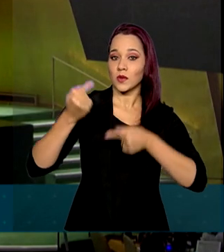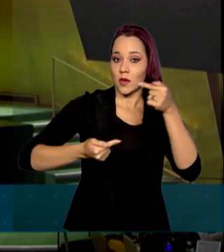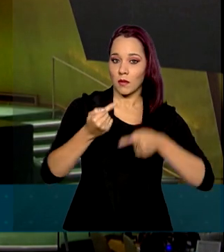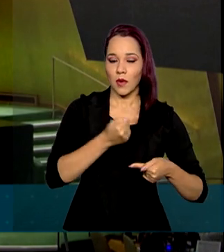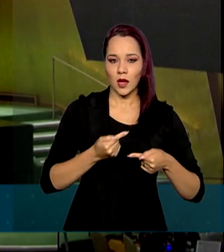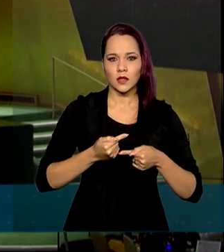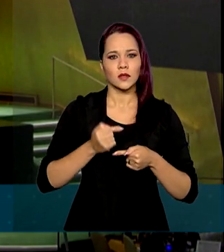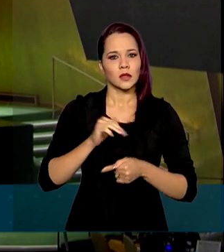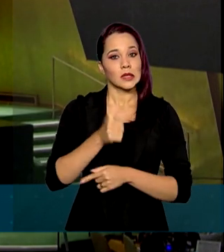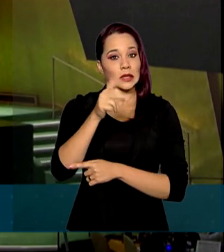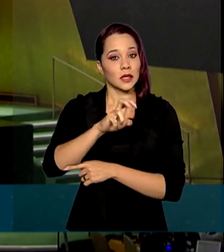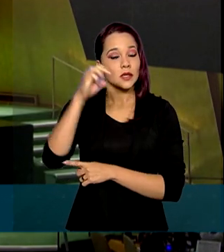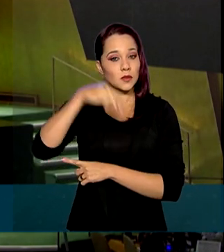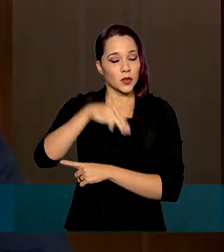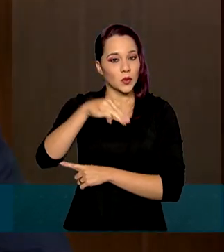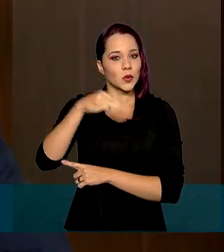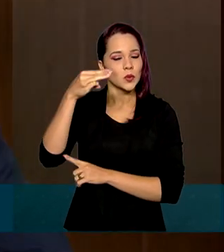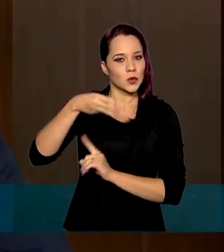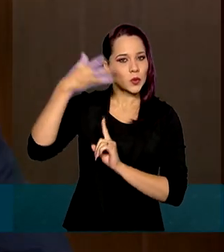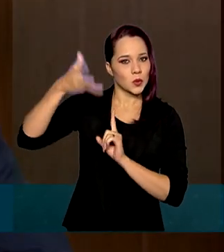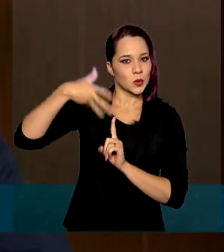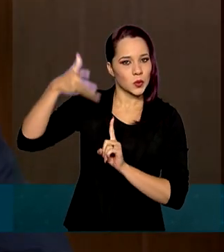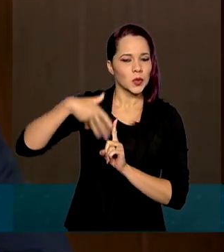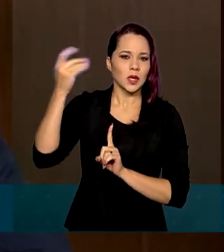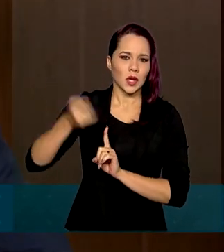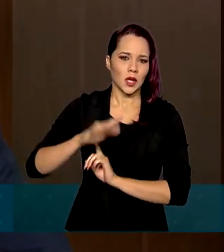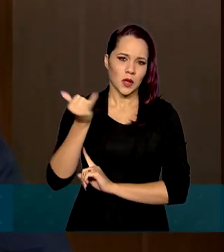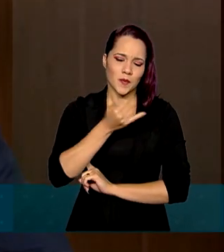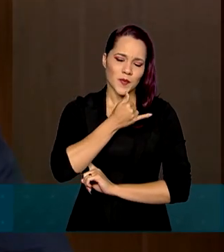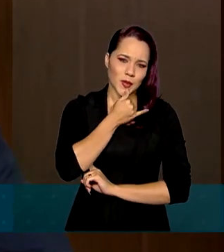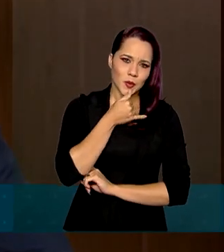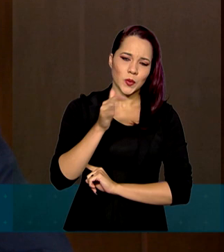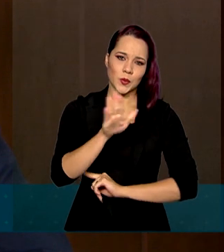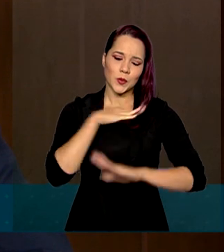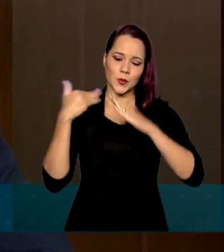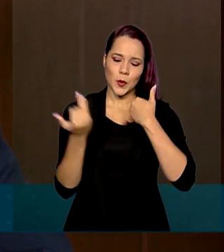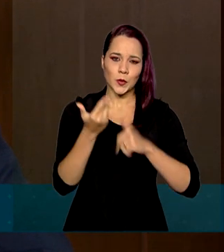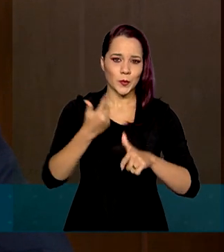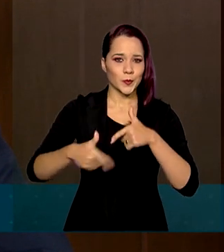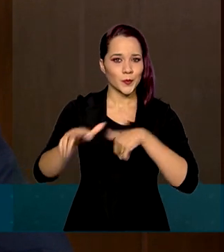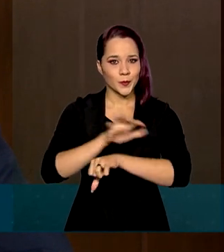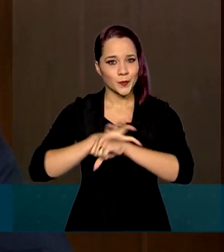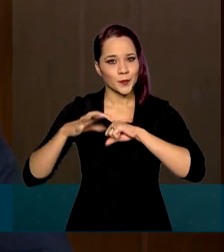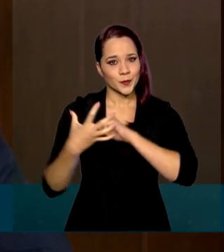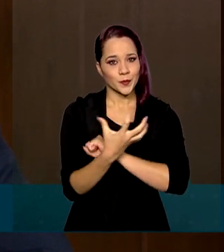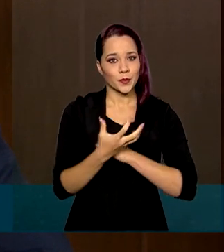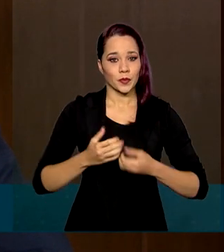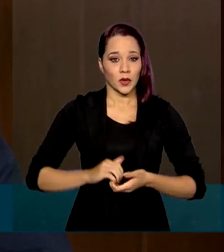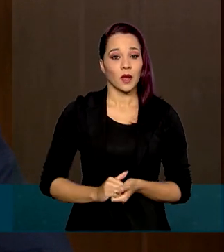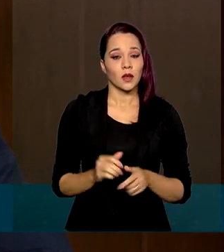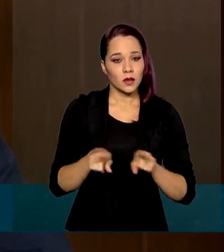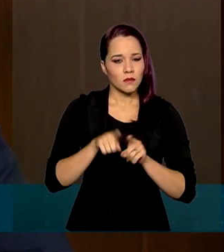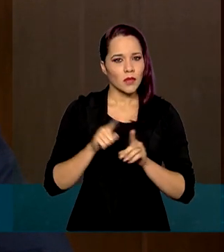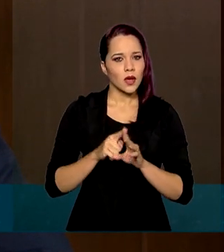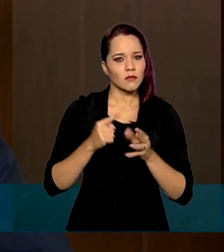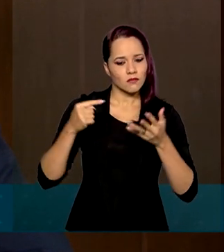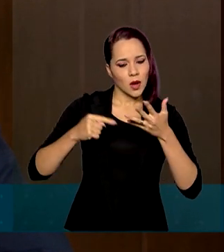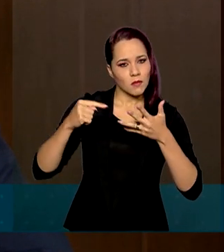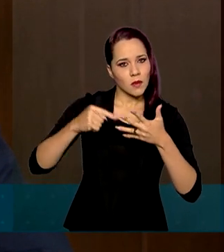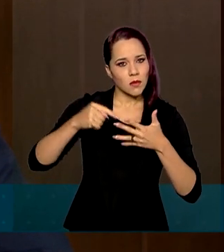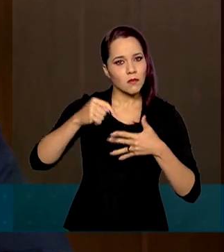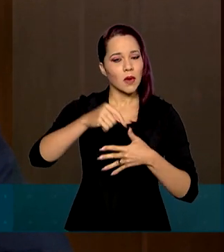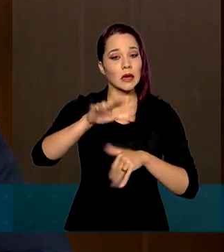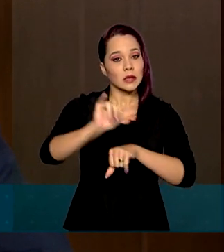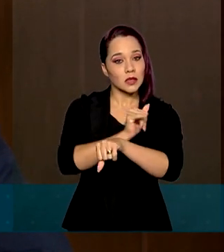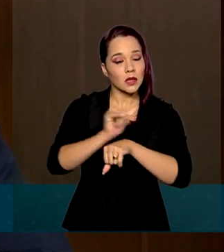Em quase 15 minutos de fala, ele lamentou as mortes provocadas pelo novo coronavírus e pontuou cada uma